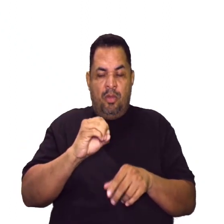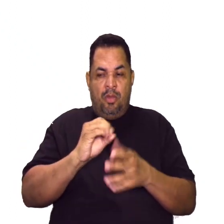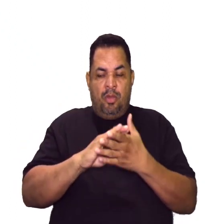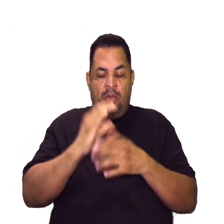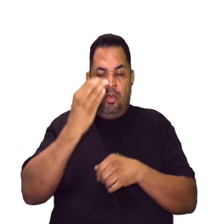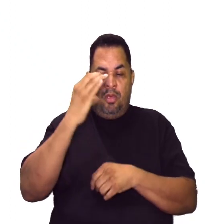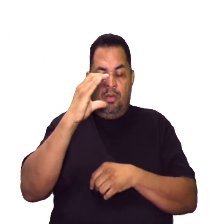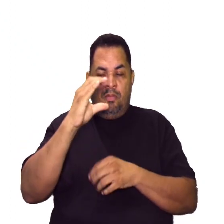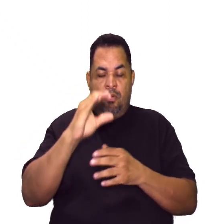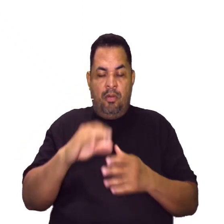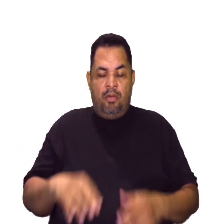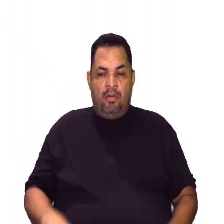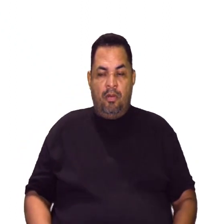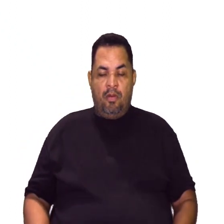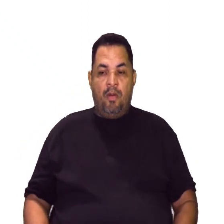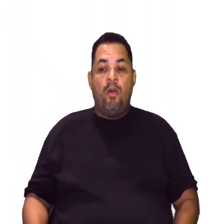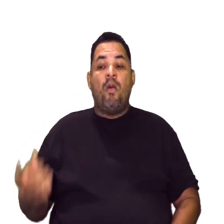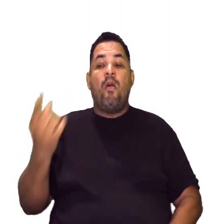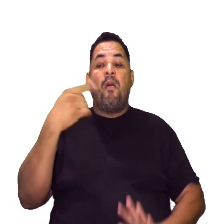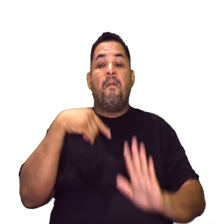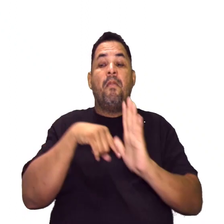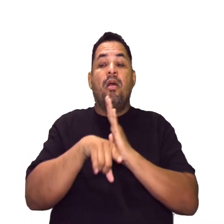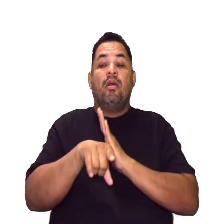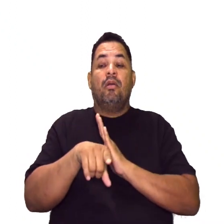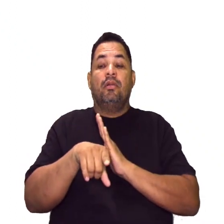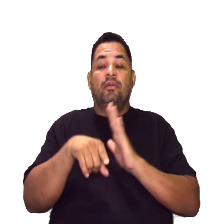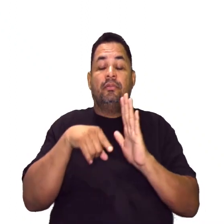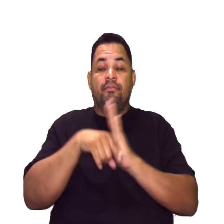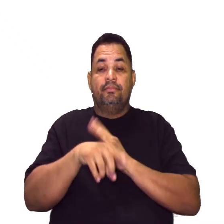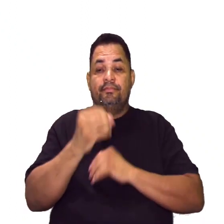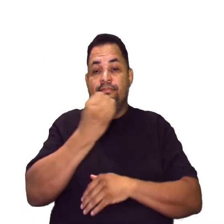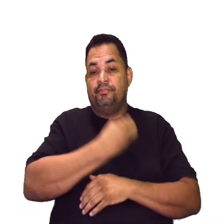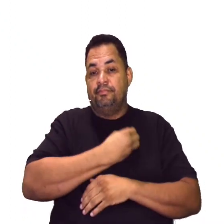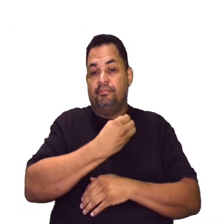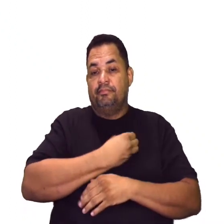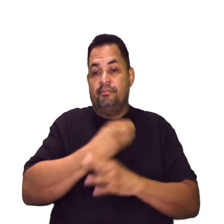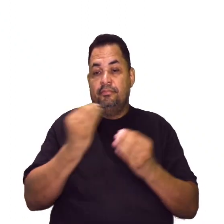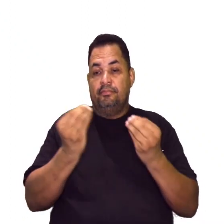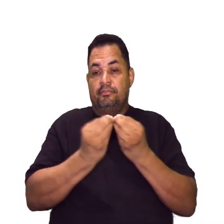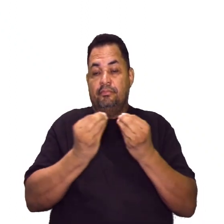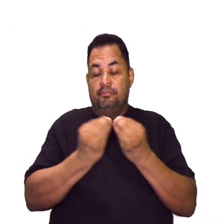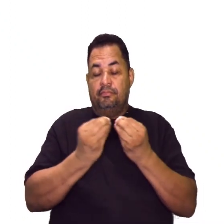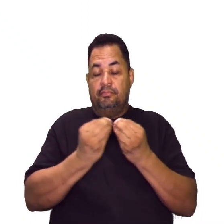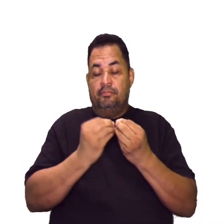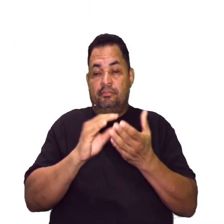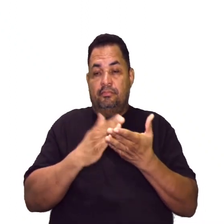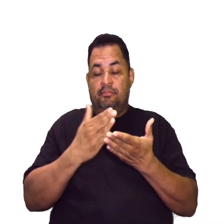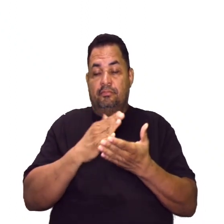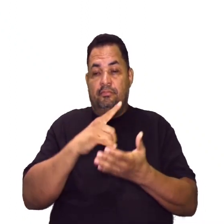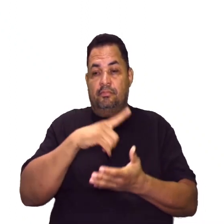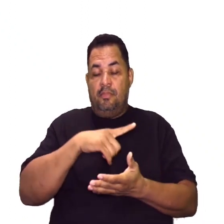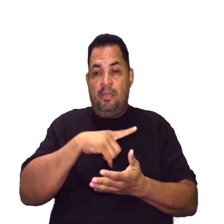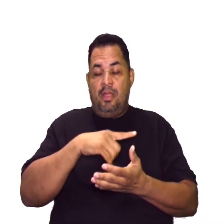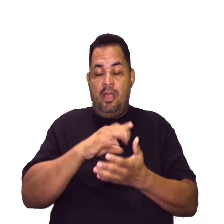Olha só. Agora, o que se pede? O número de moléculas que são